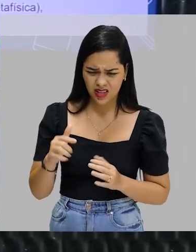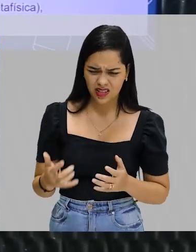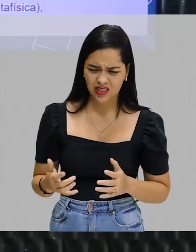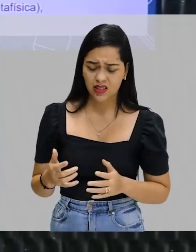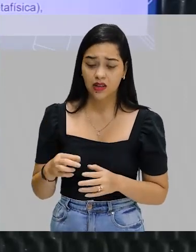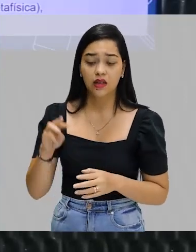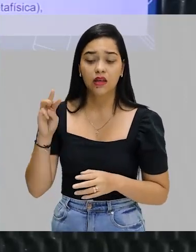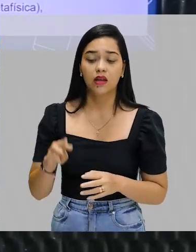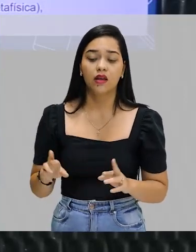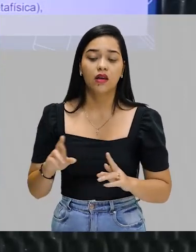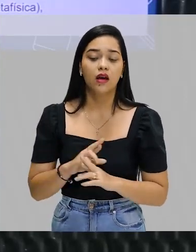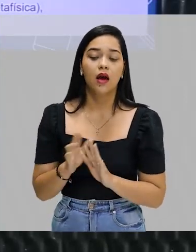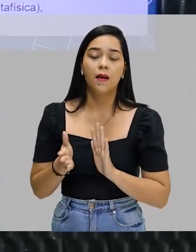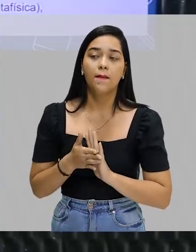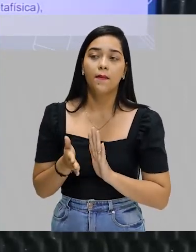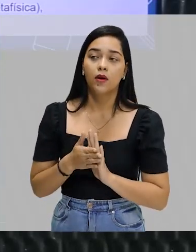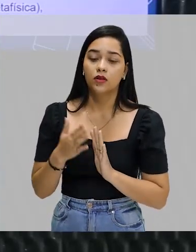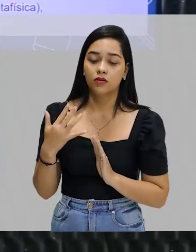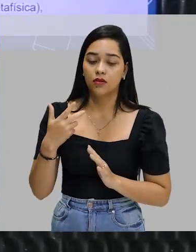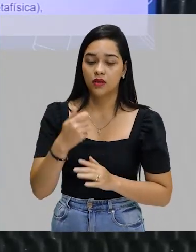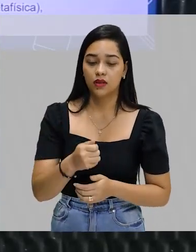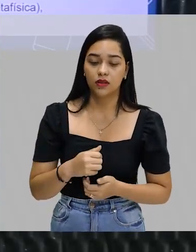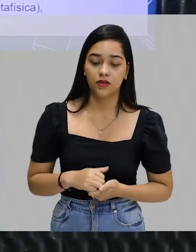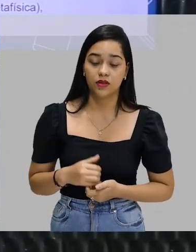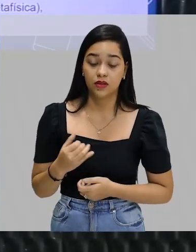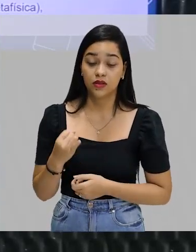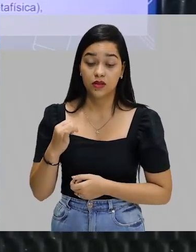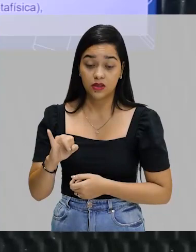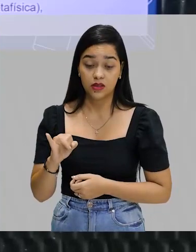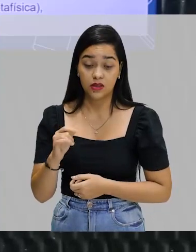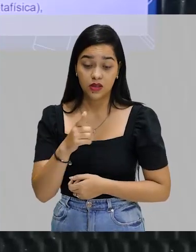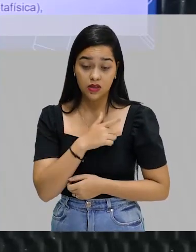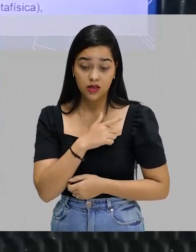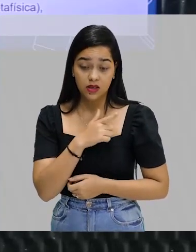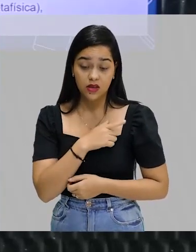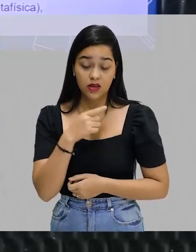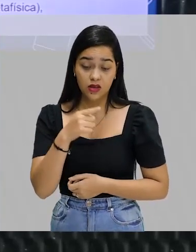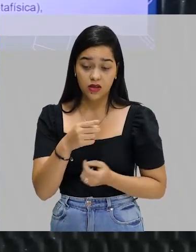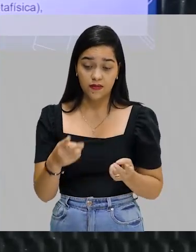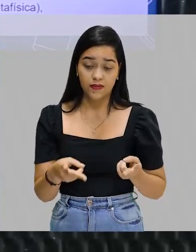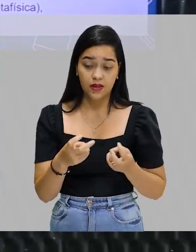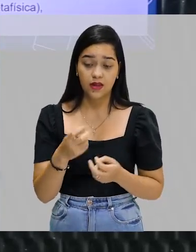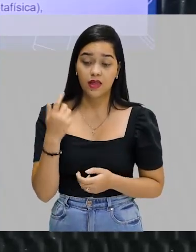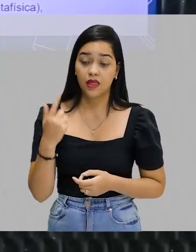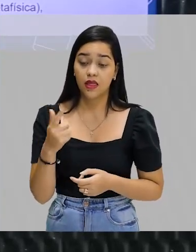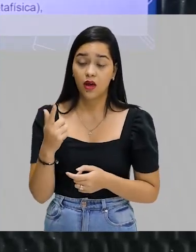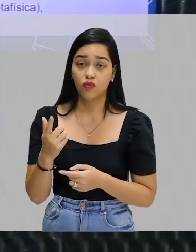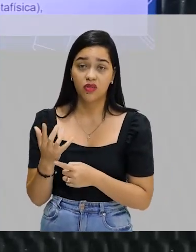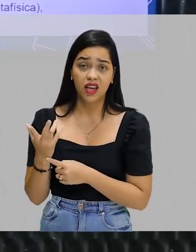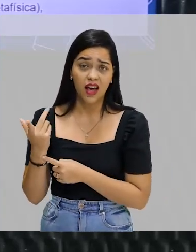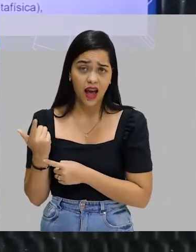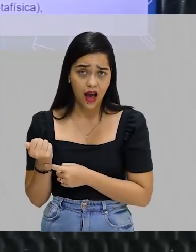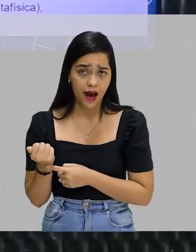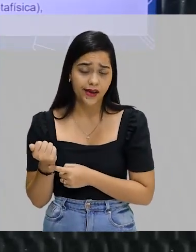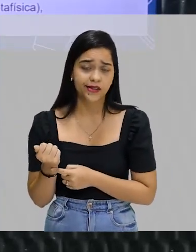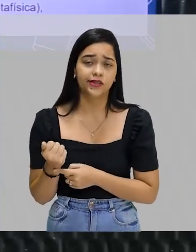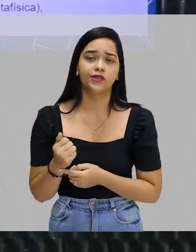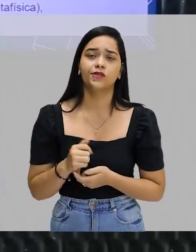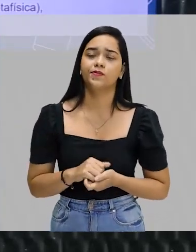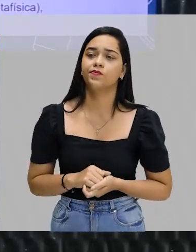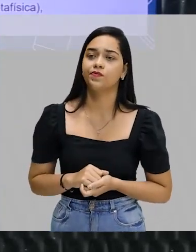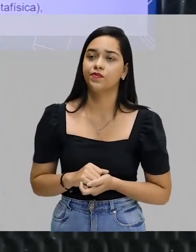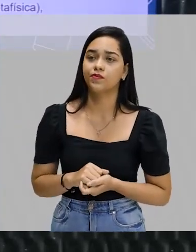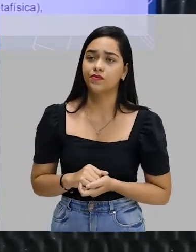não corresponde plenamente à proposta de beleza? Se houver uma obra feia em todos os âmbitos da arte, essa ótica não haverá obra